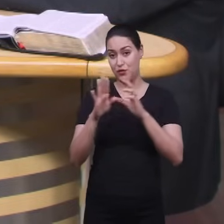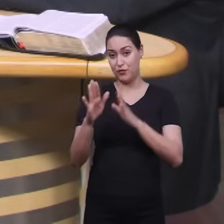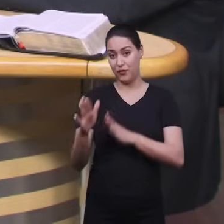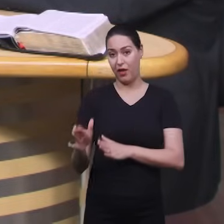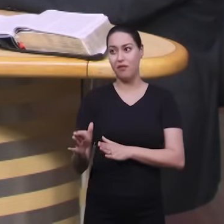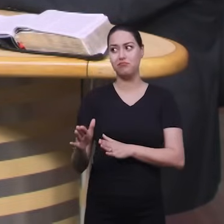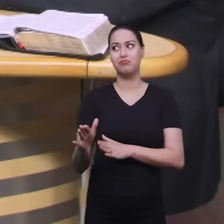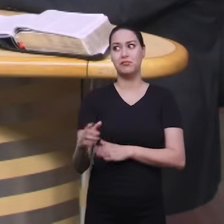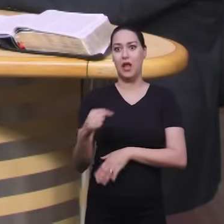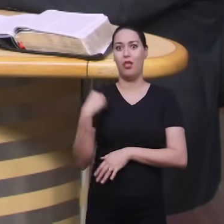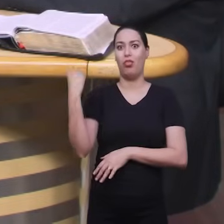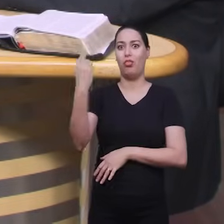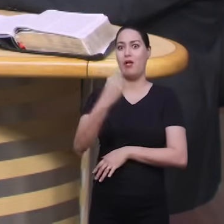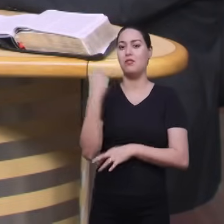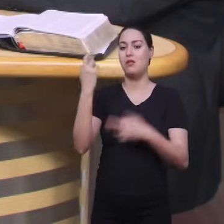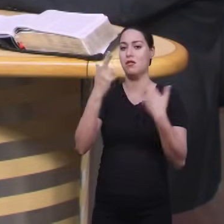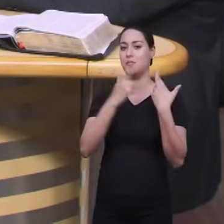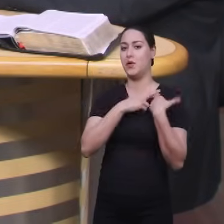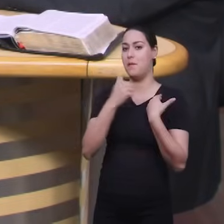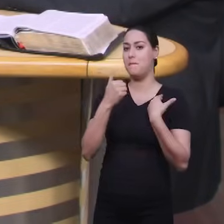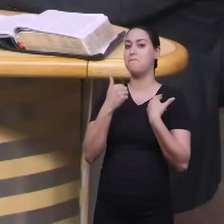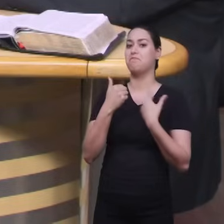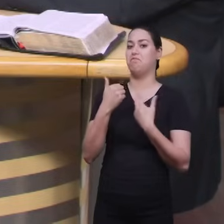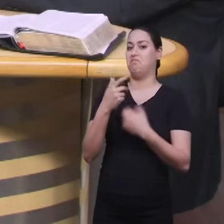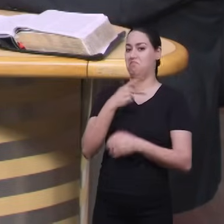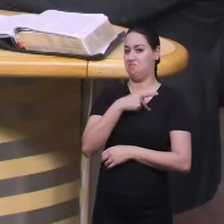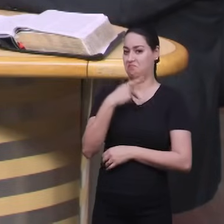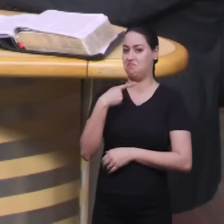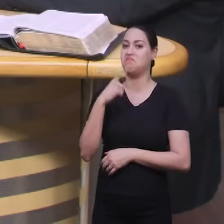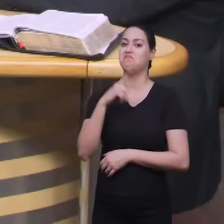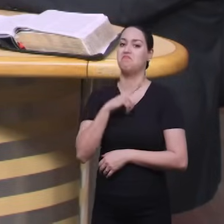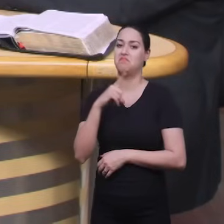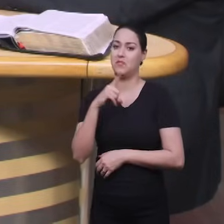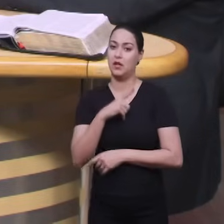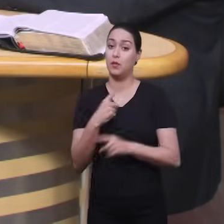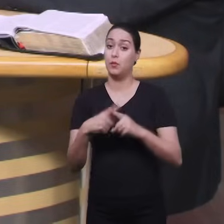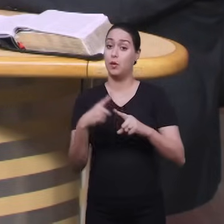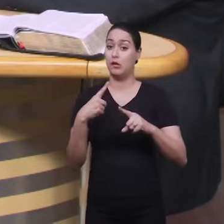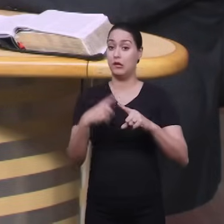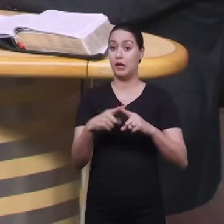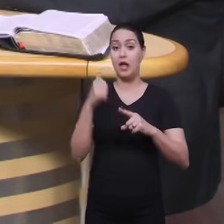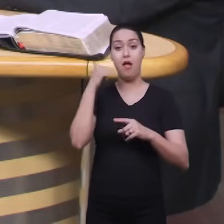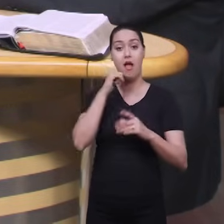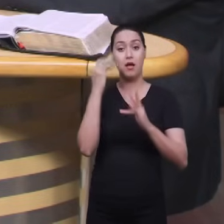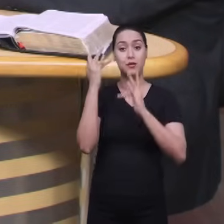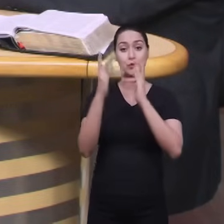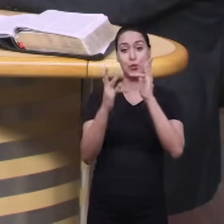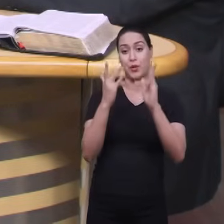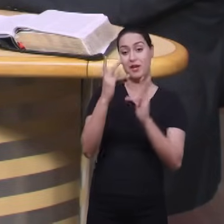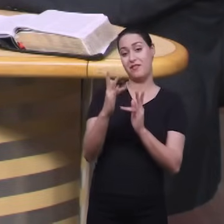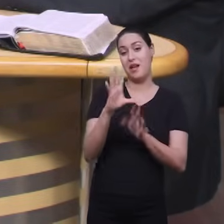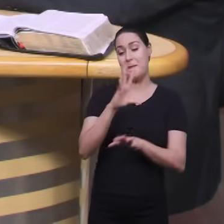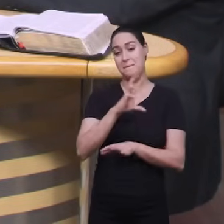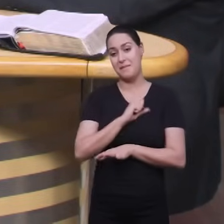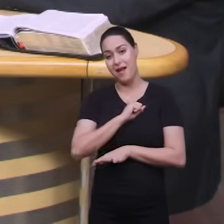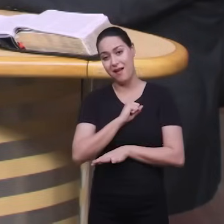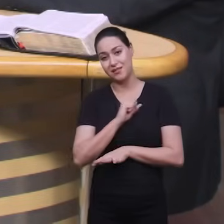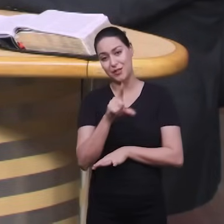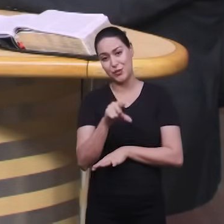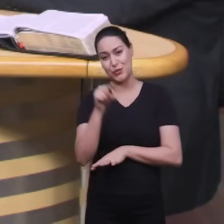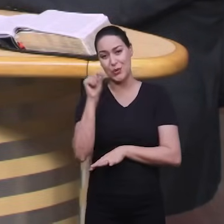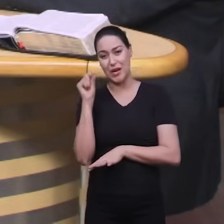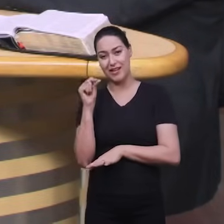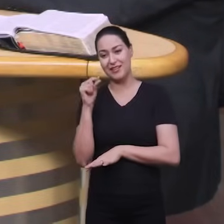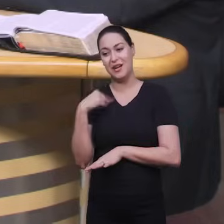responsabilidade como pastores porque é essa noiva amada e escolhida que nós temos que conduzir e